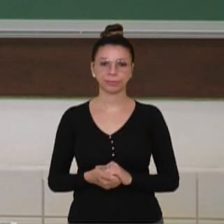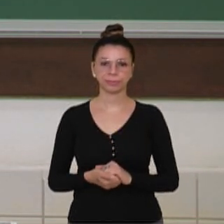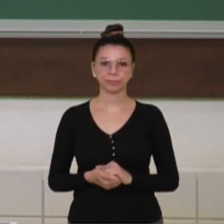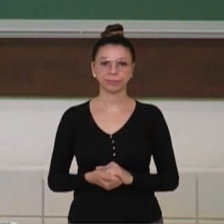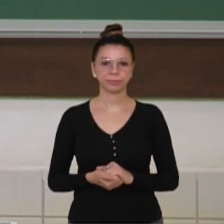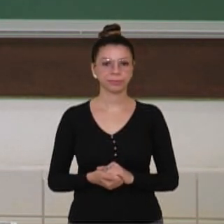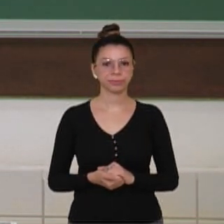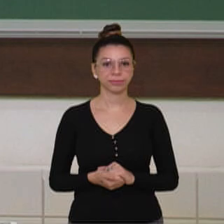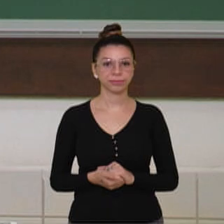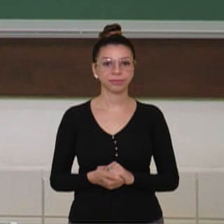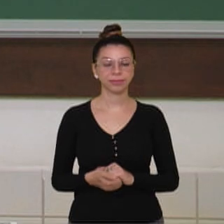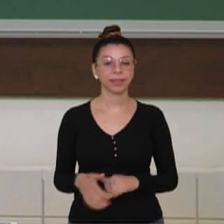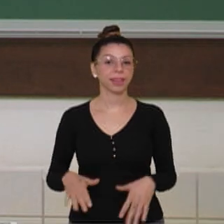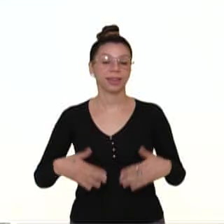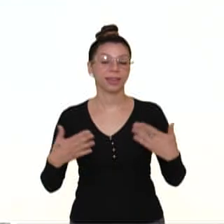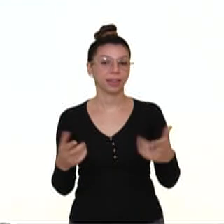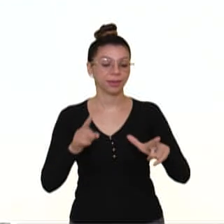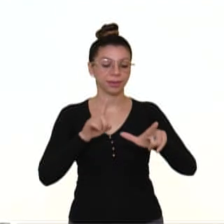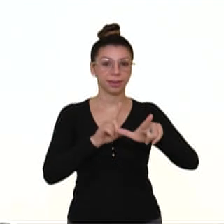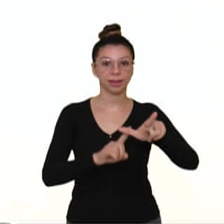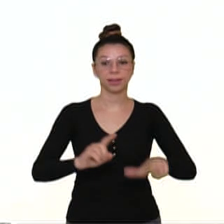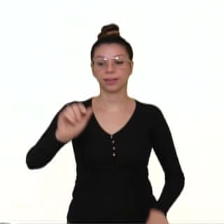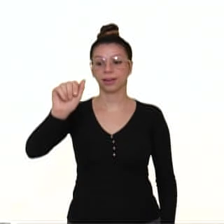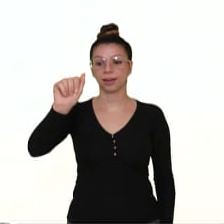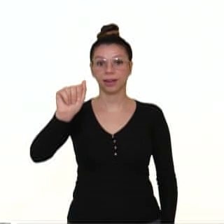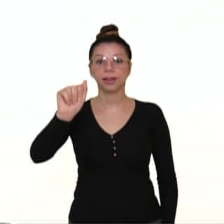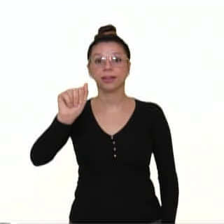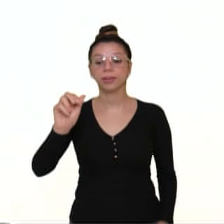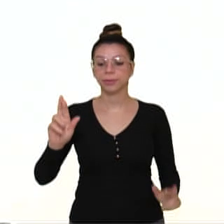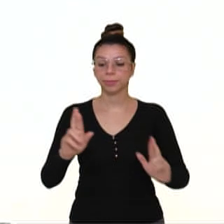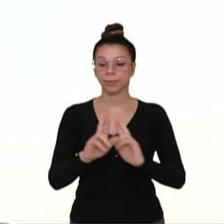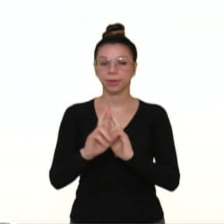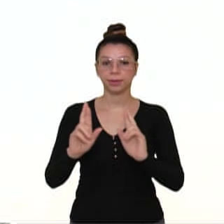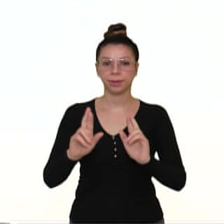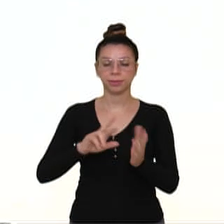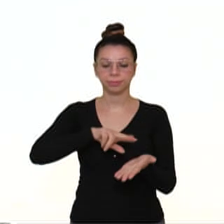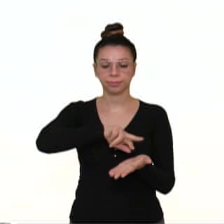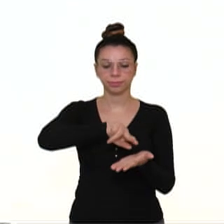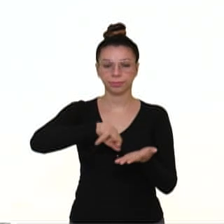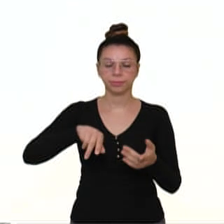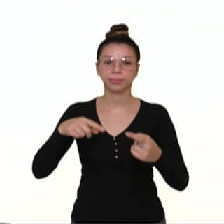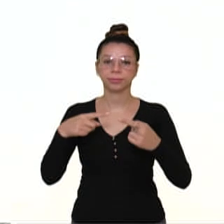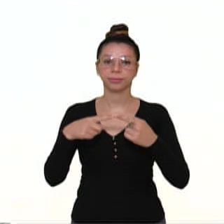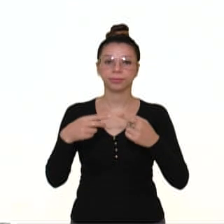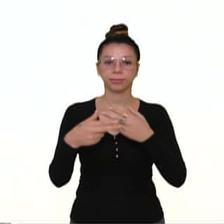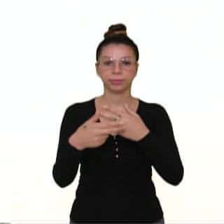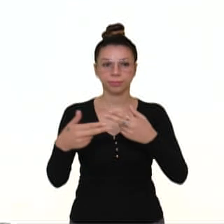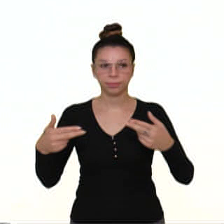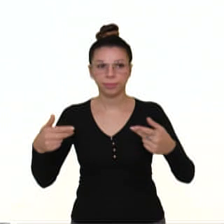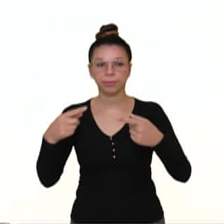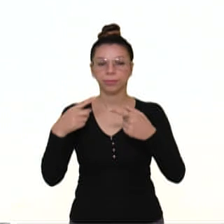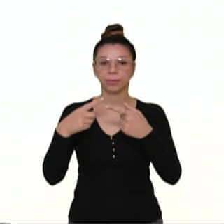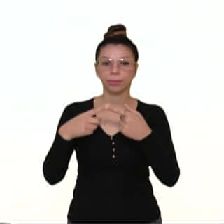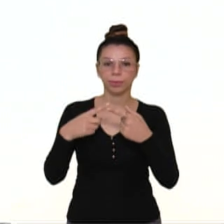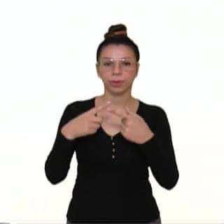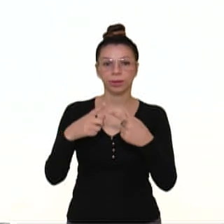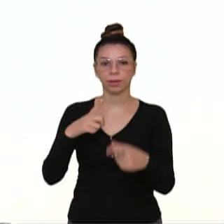Então, nós temos como a letra A uma relação de adversidade, porque temos aqui